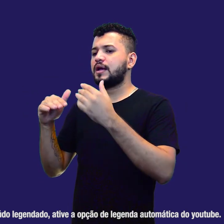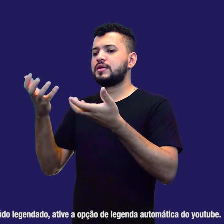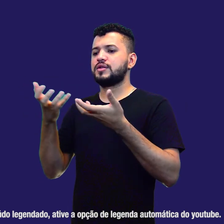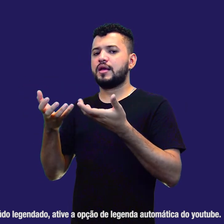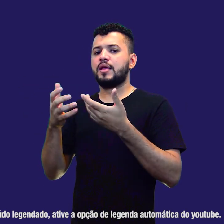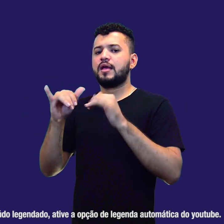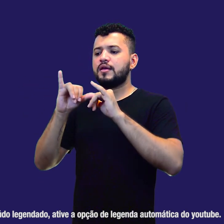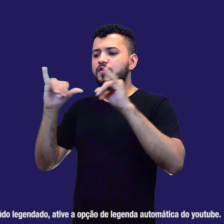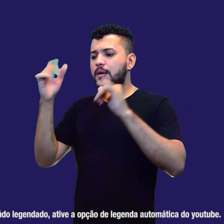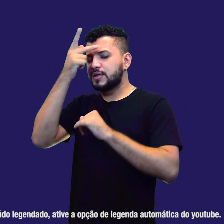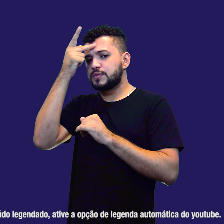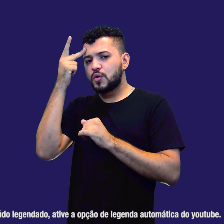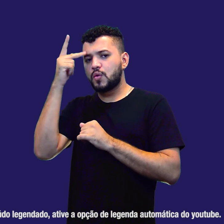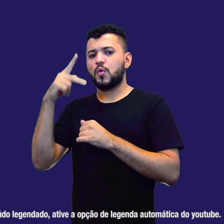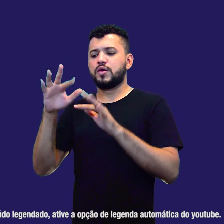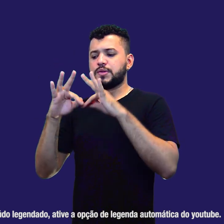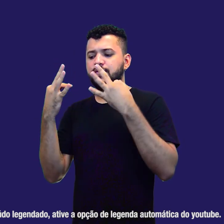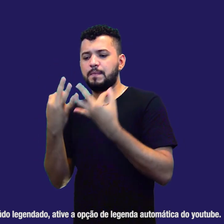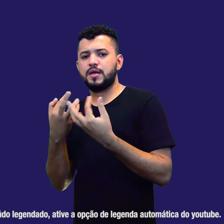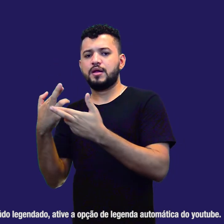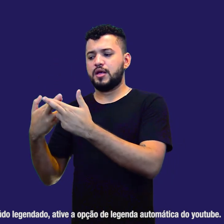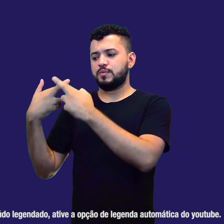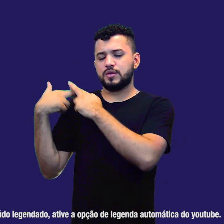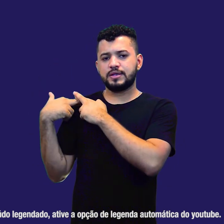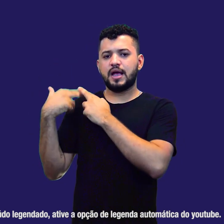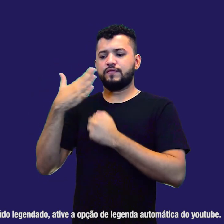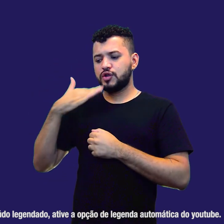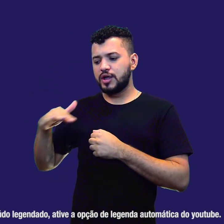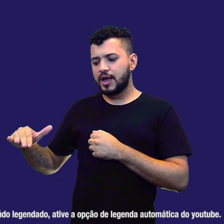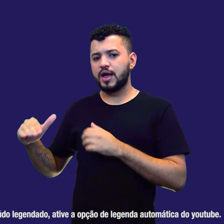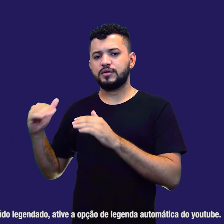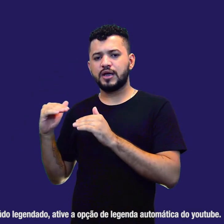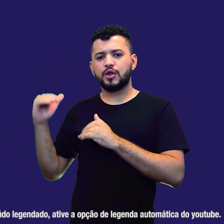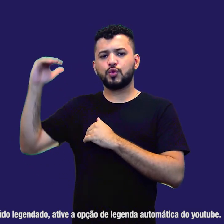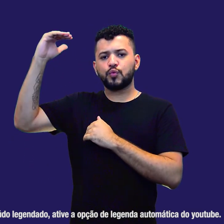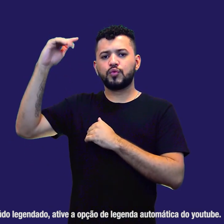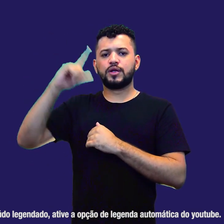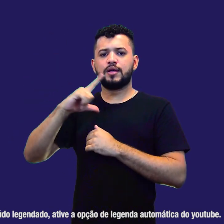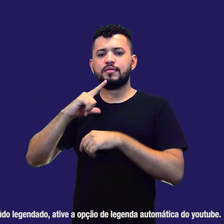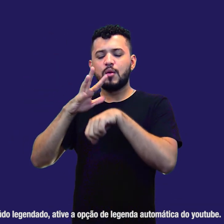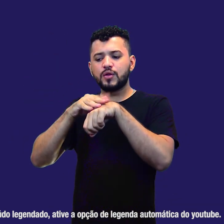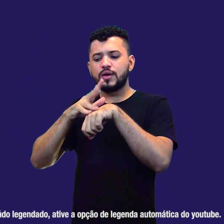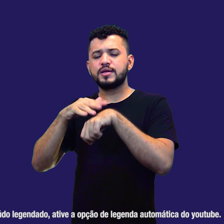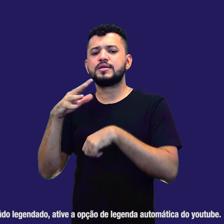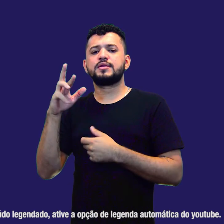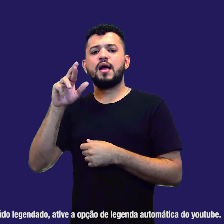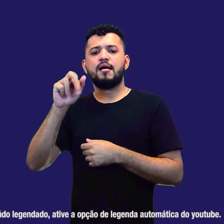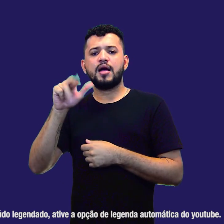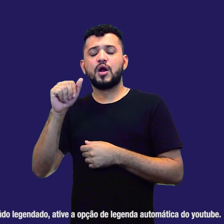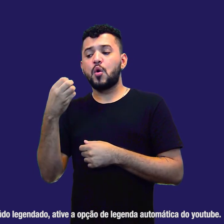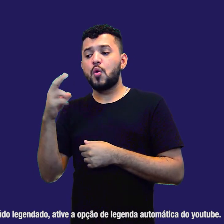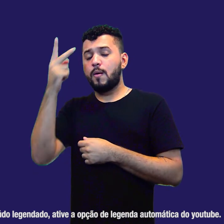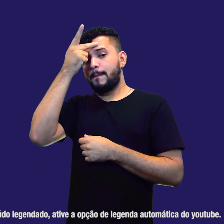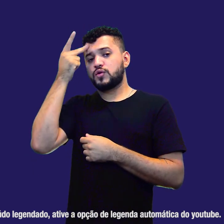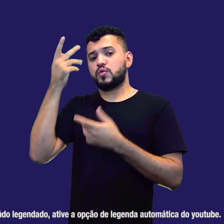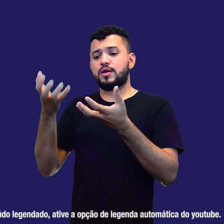os pais, para os responsáveis de crianças, adolescentes, de adultos que têm uma doença rara, ou para quem está querendo ter